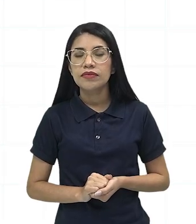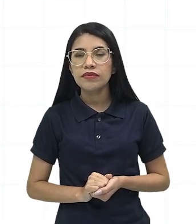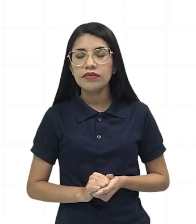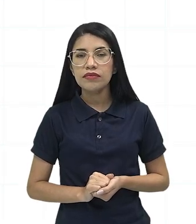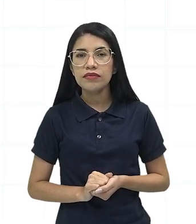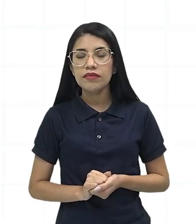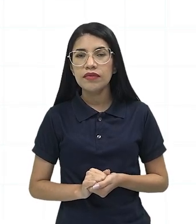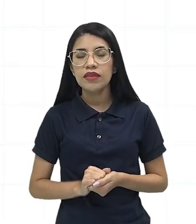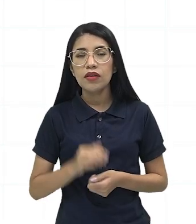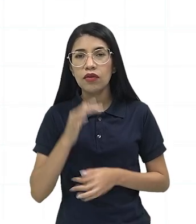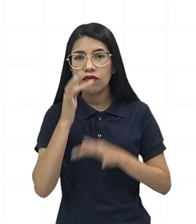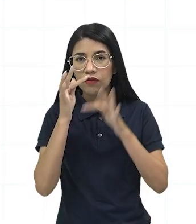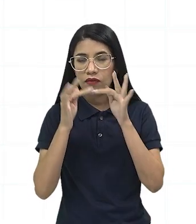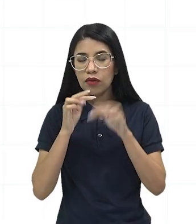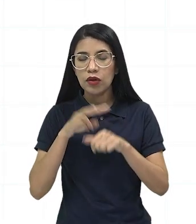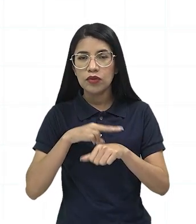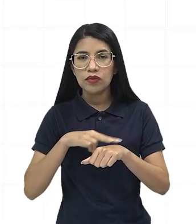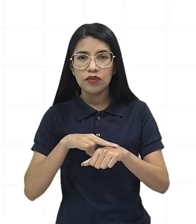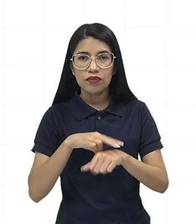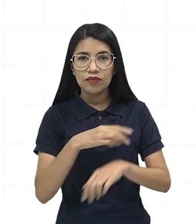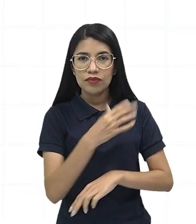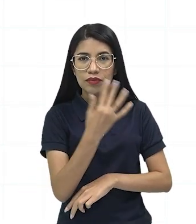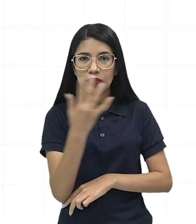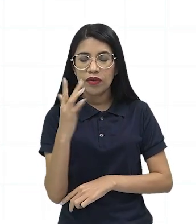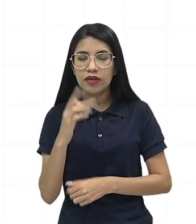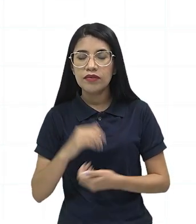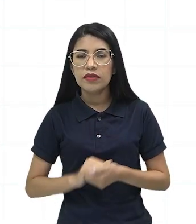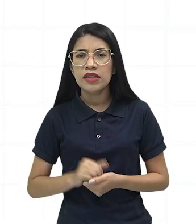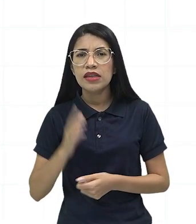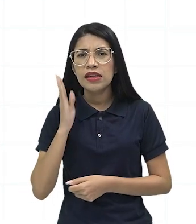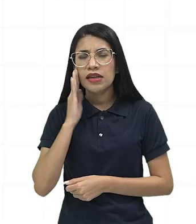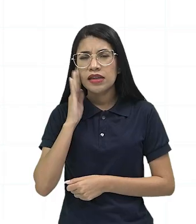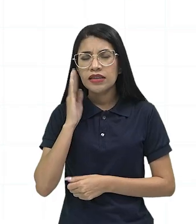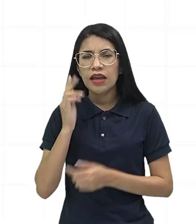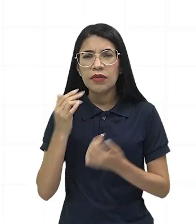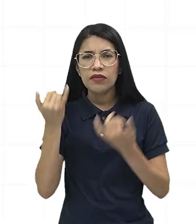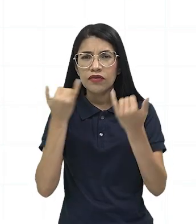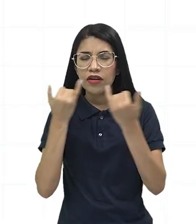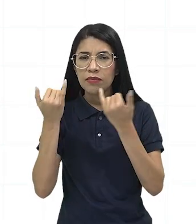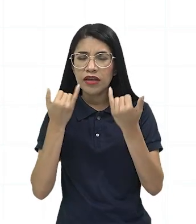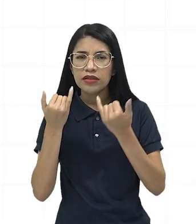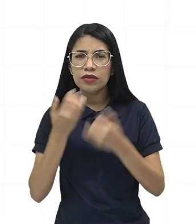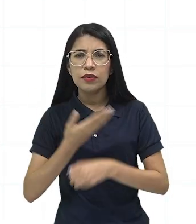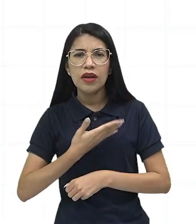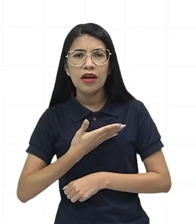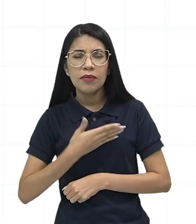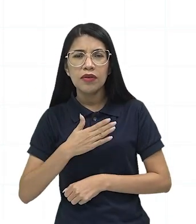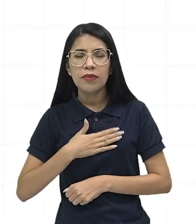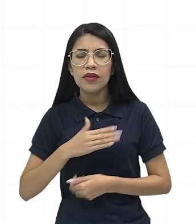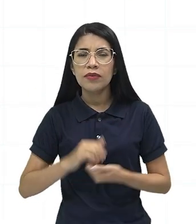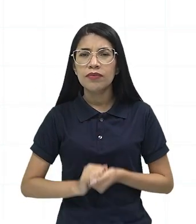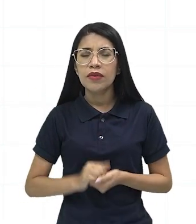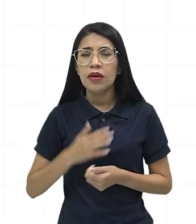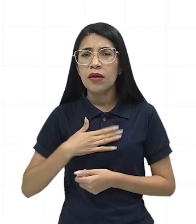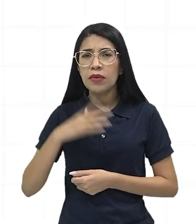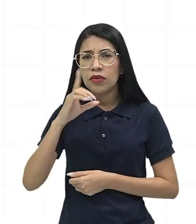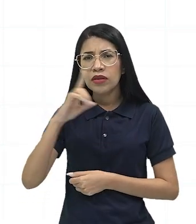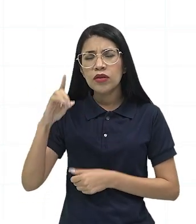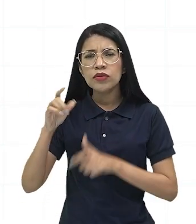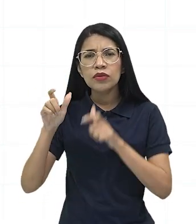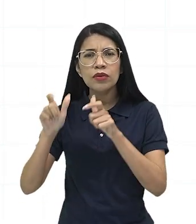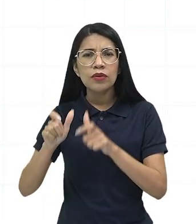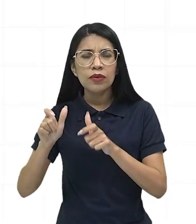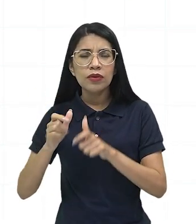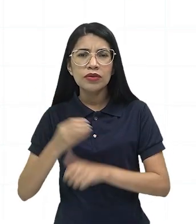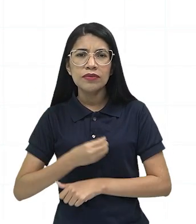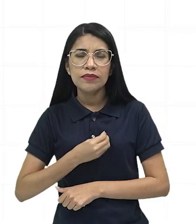do Verde Pinheiro, Sabeis notícias do meu amigo, ai Deus, onde está ele? Muito